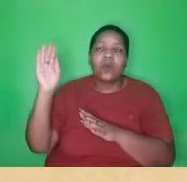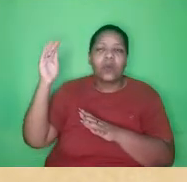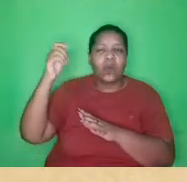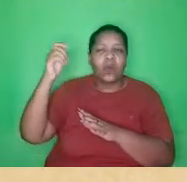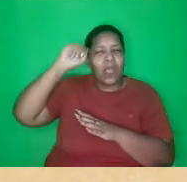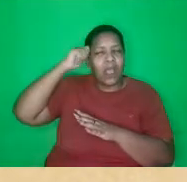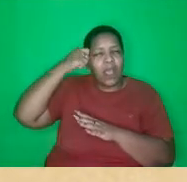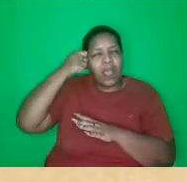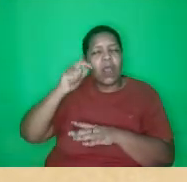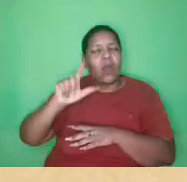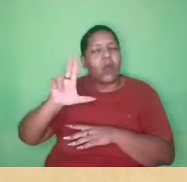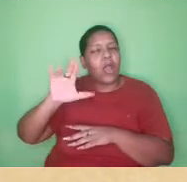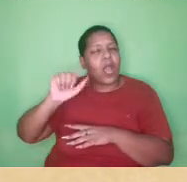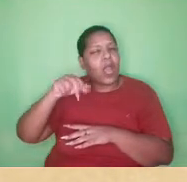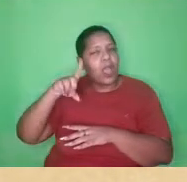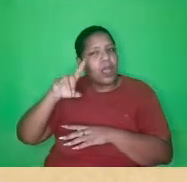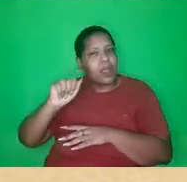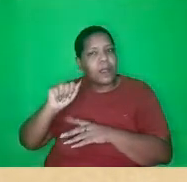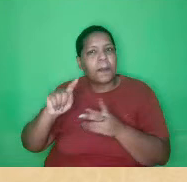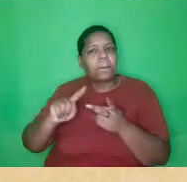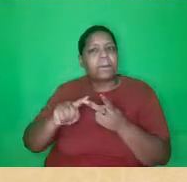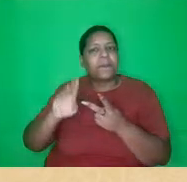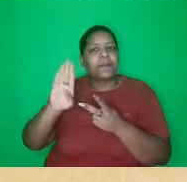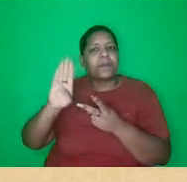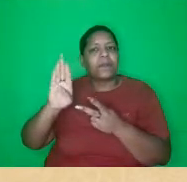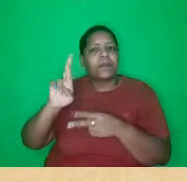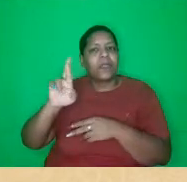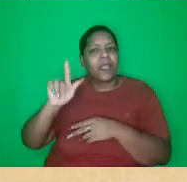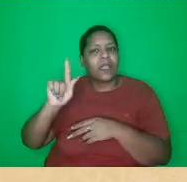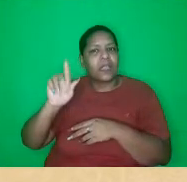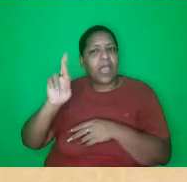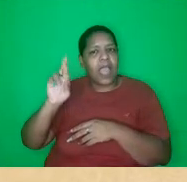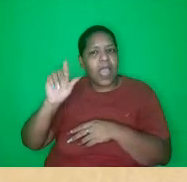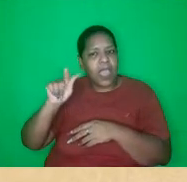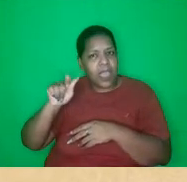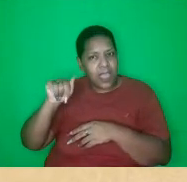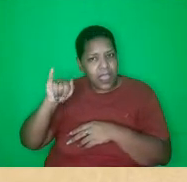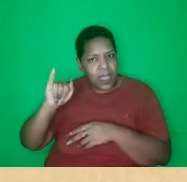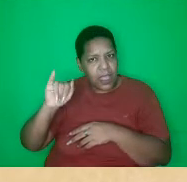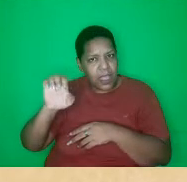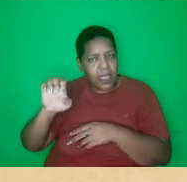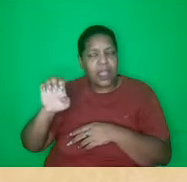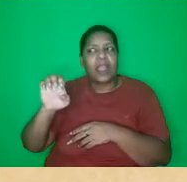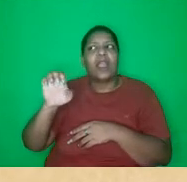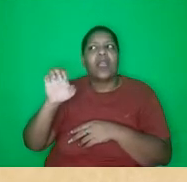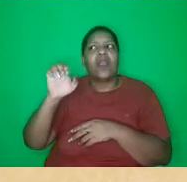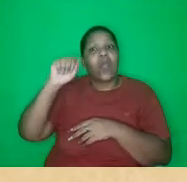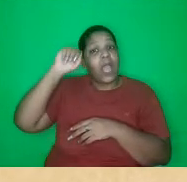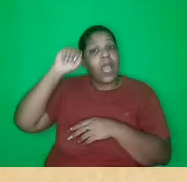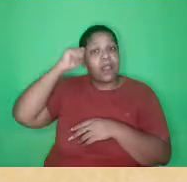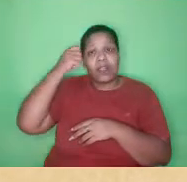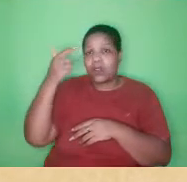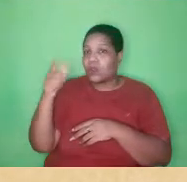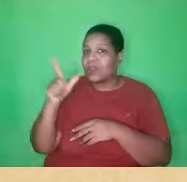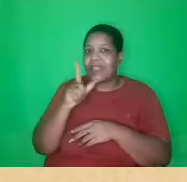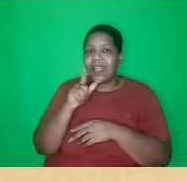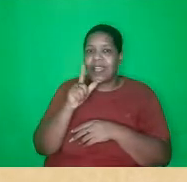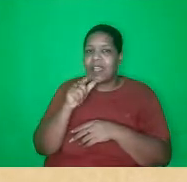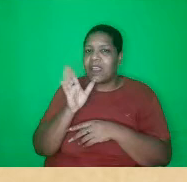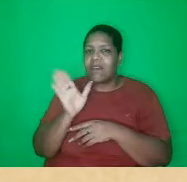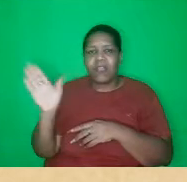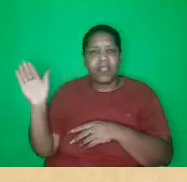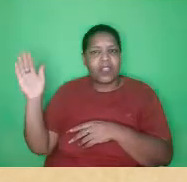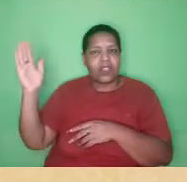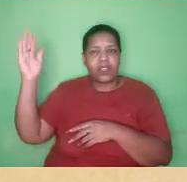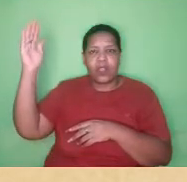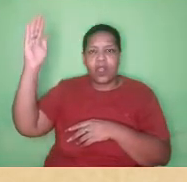pensar Badagry, que é Lagos, alguns portos, os africanos não estavam no litoral. Os africanos estavam no